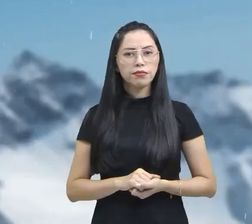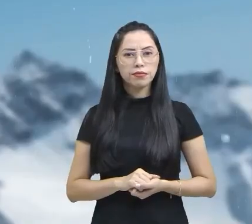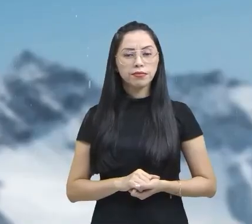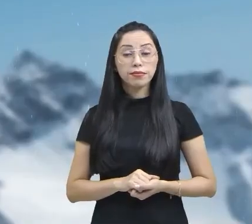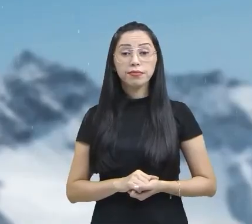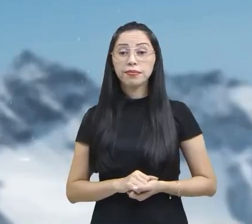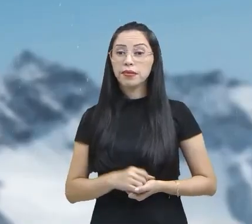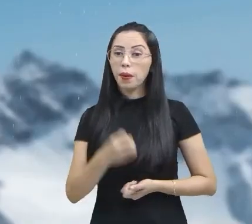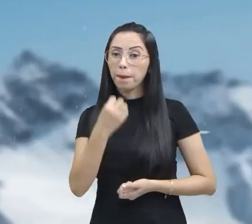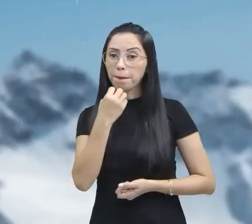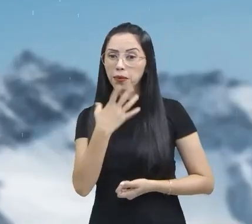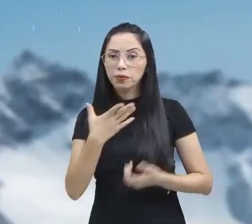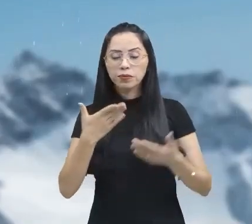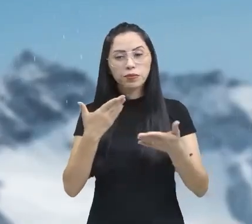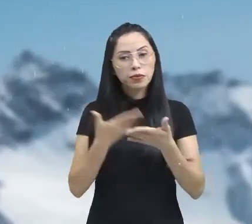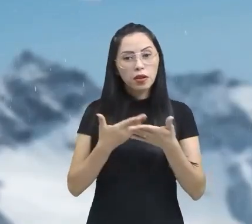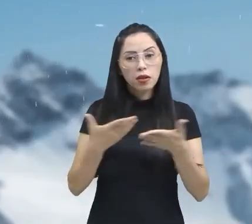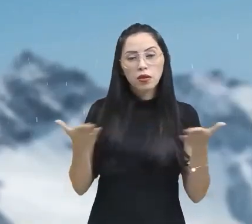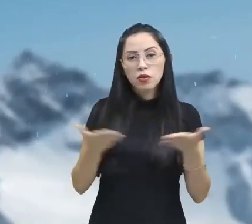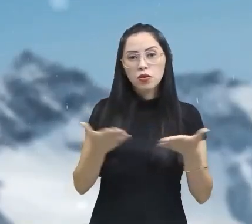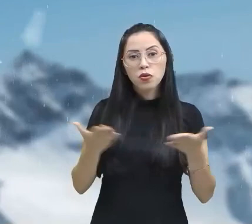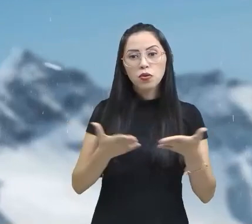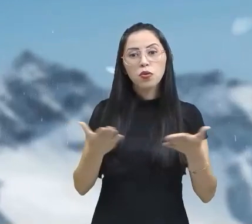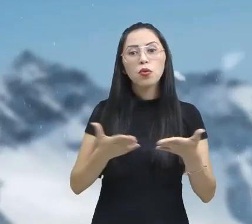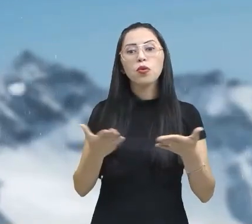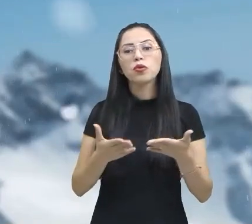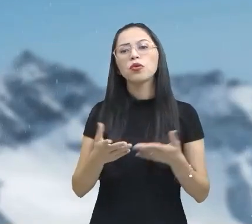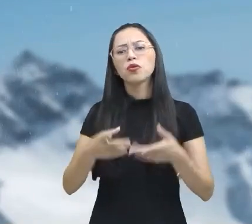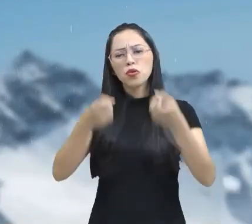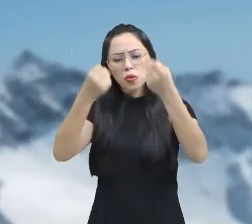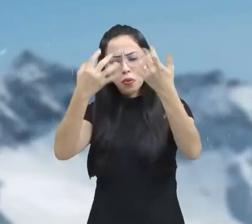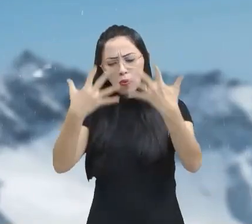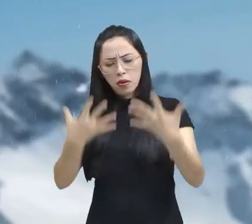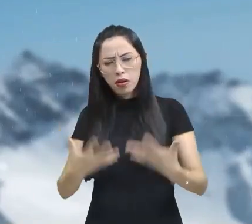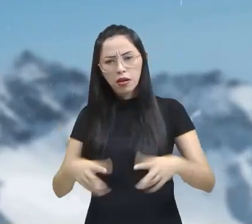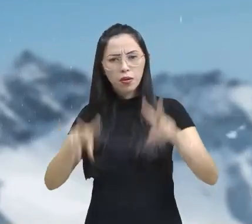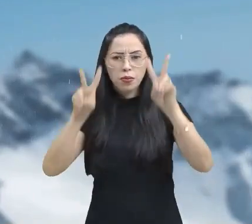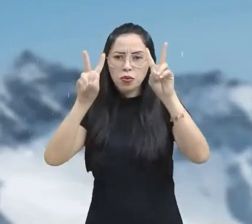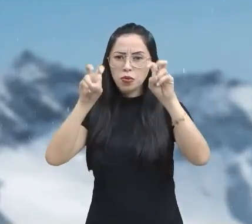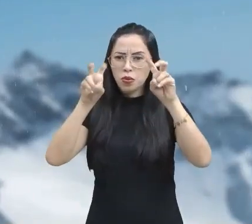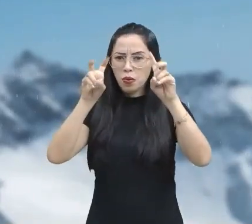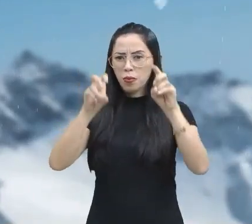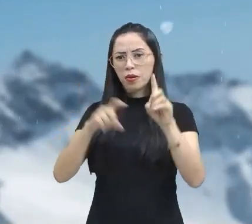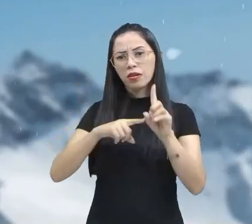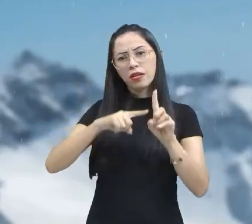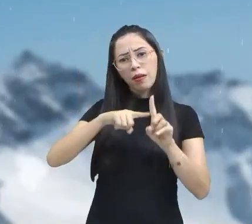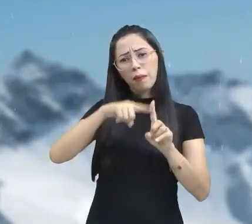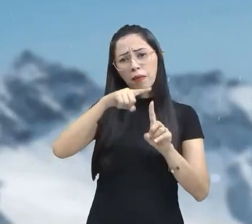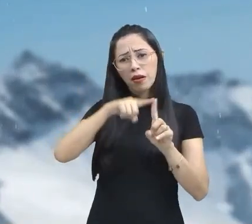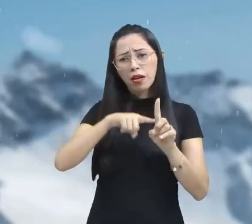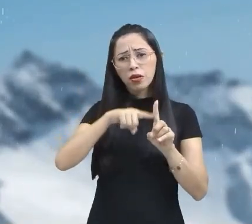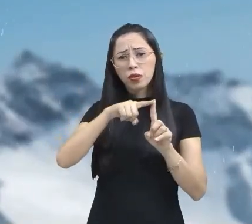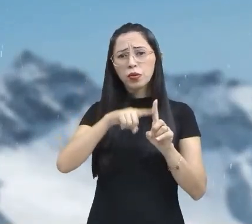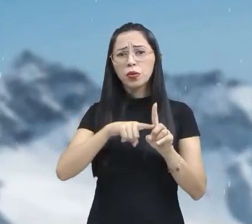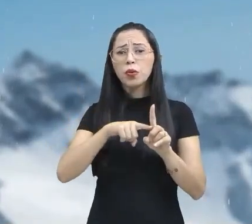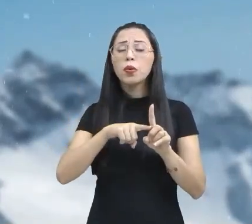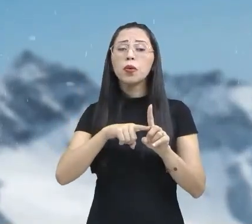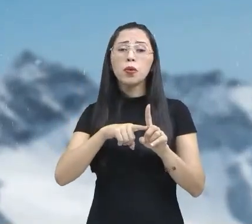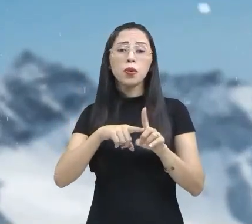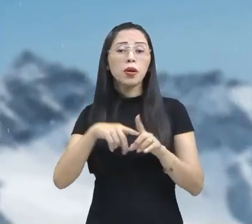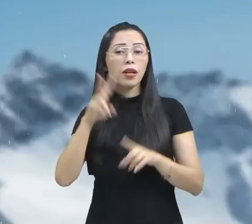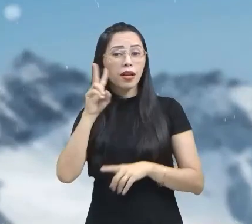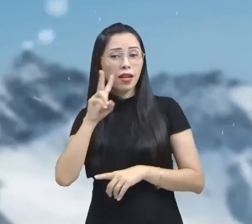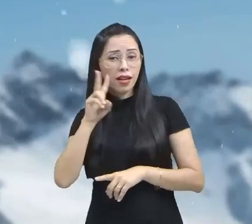Bom, na aula de hoje nós falamos de temperatura inicialmente. Começamos no deserto, falando sobre as temperaturas altas, na